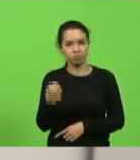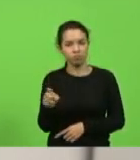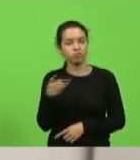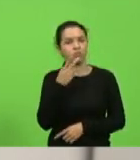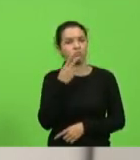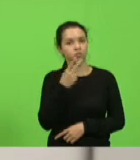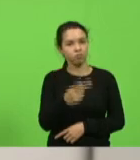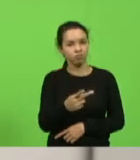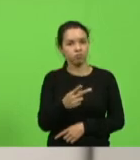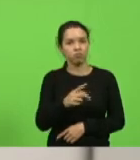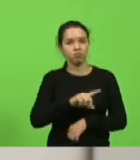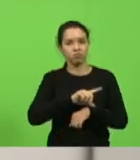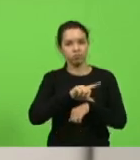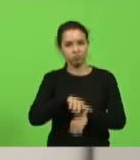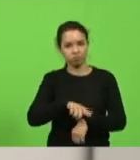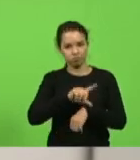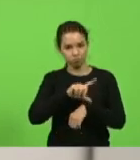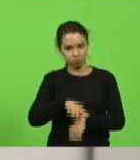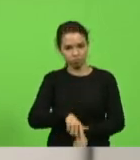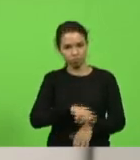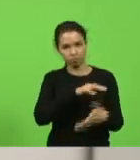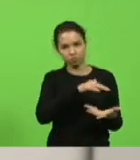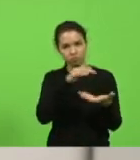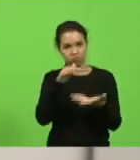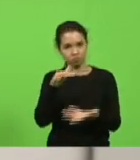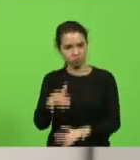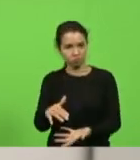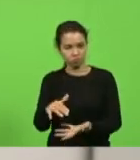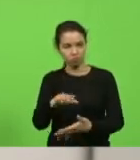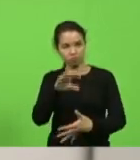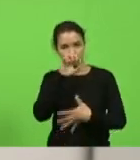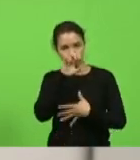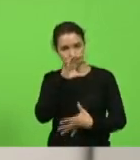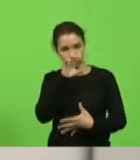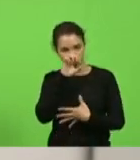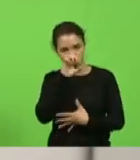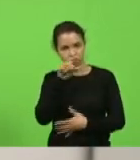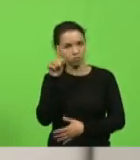sofrendo atraso no recebimento dos ventiladores pulmonares. E no dia